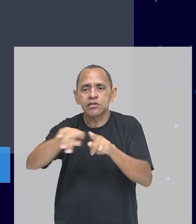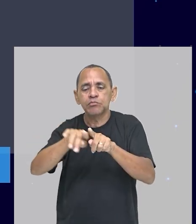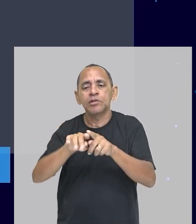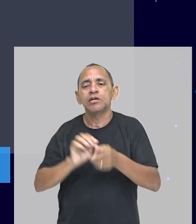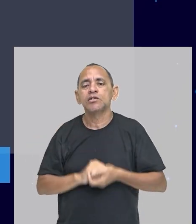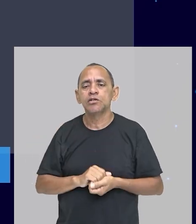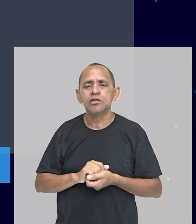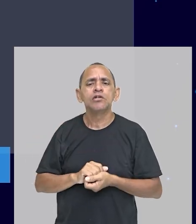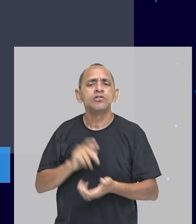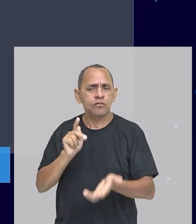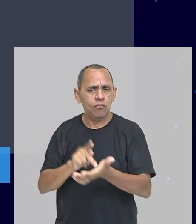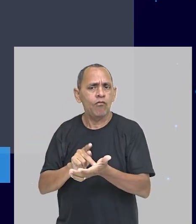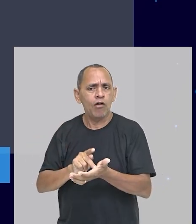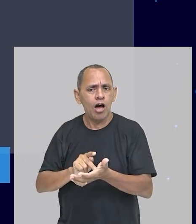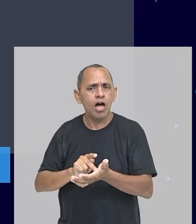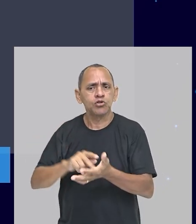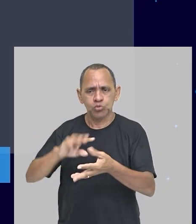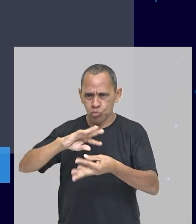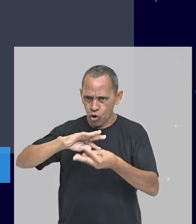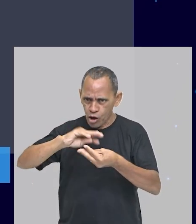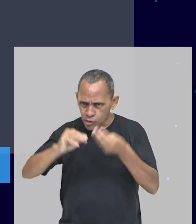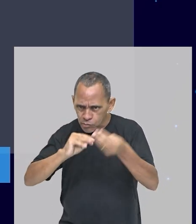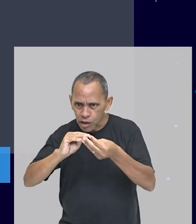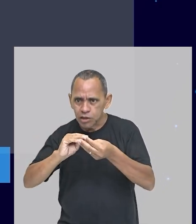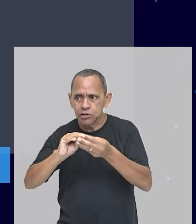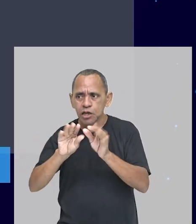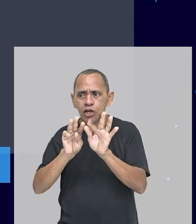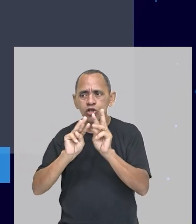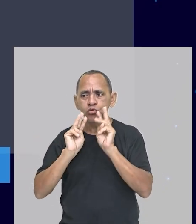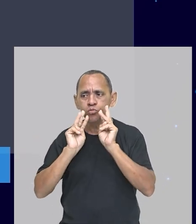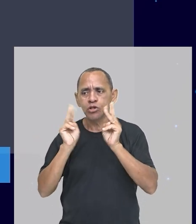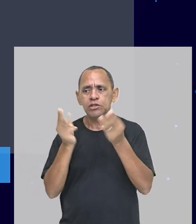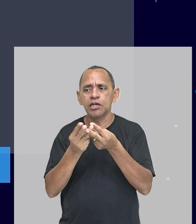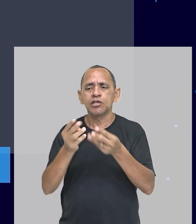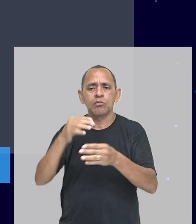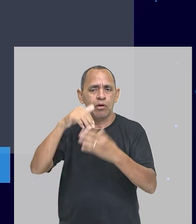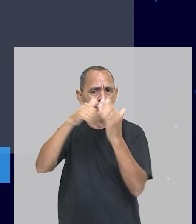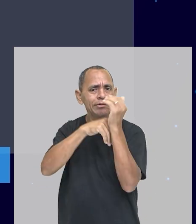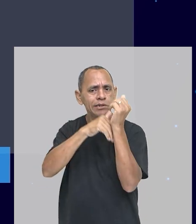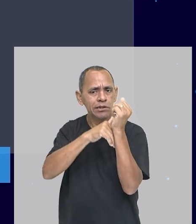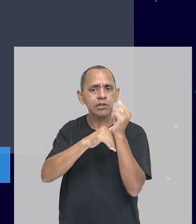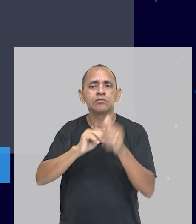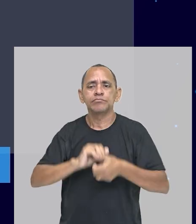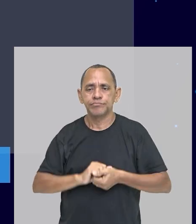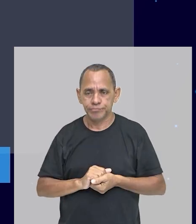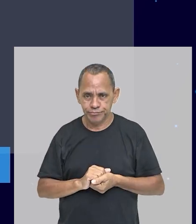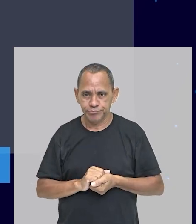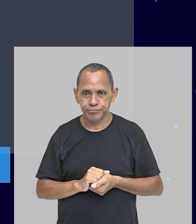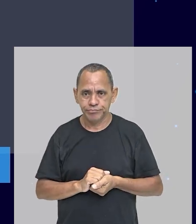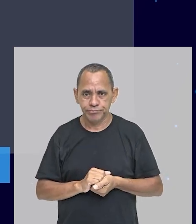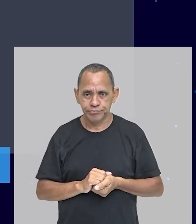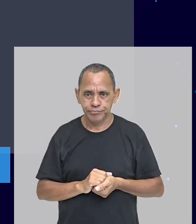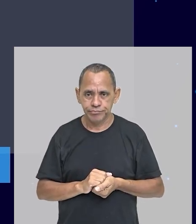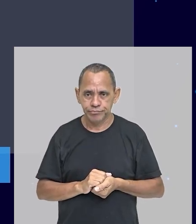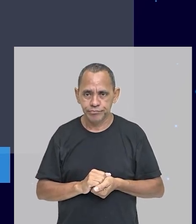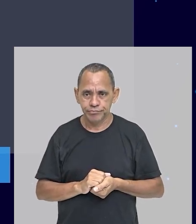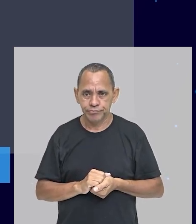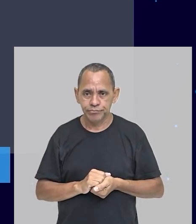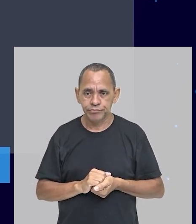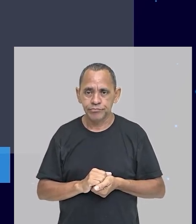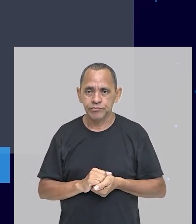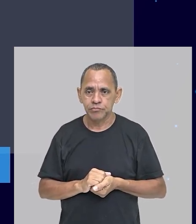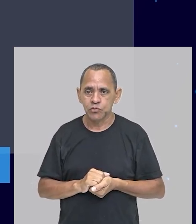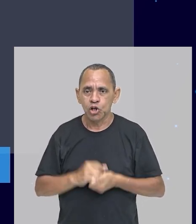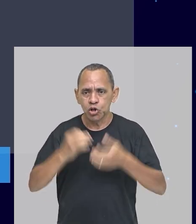natureza, né, dessas matérias, né, seja a matéria escura ou a energia escura, é um mistério. Então nós